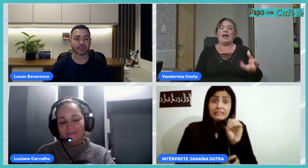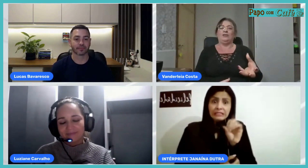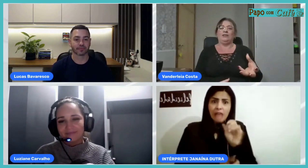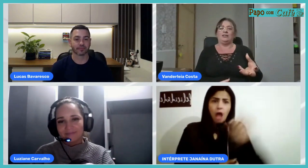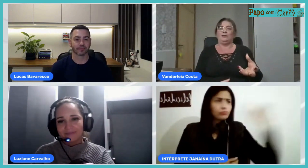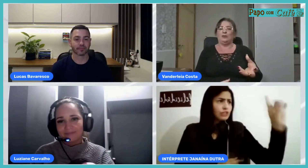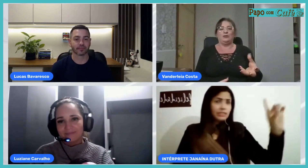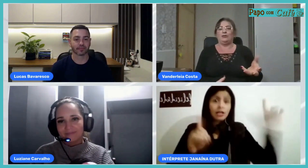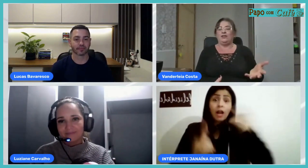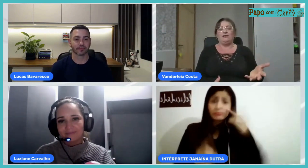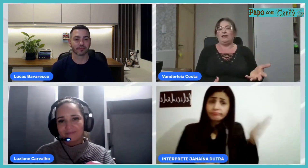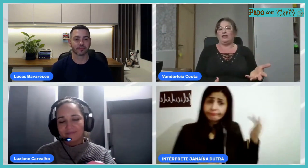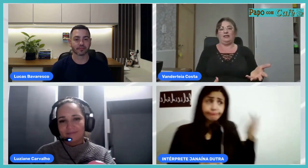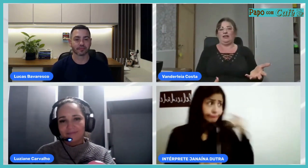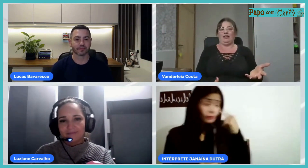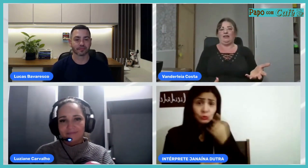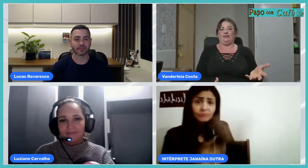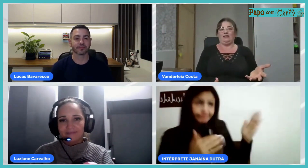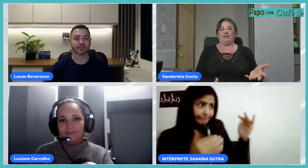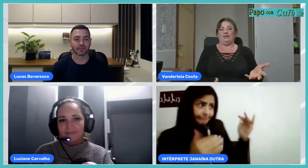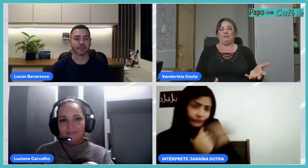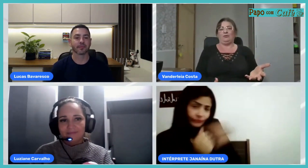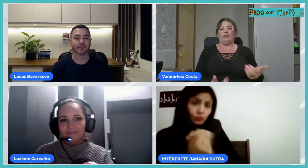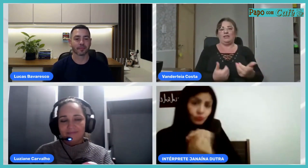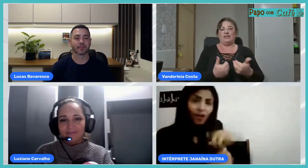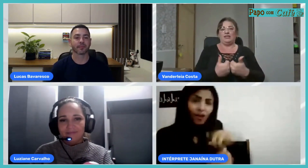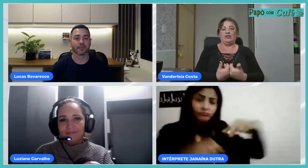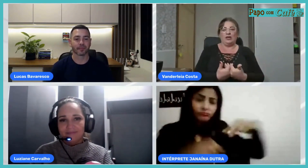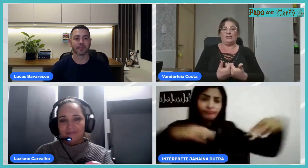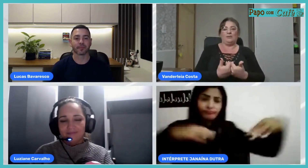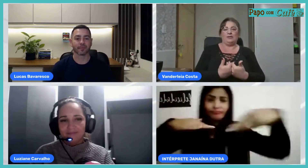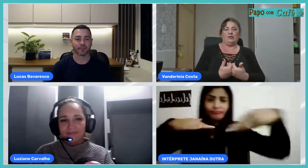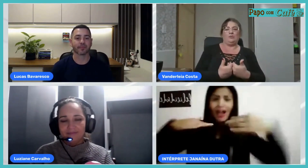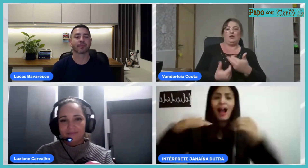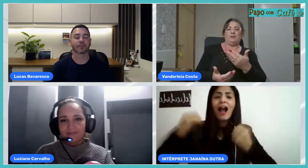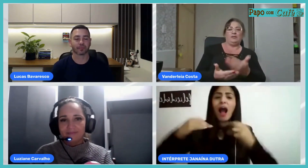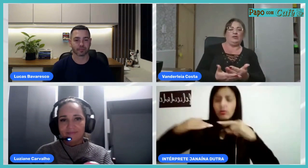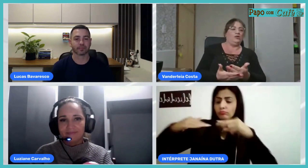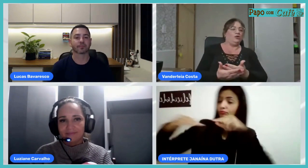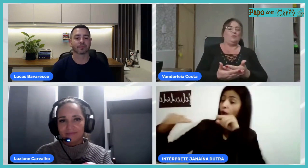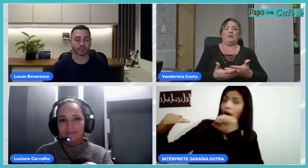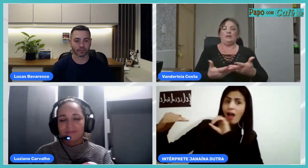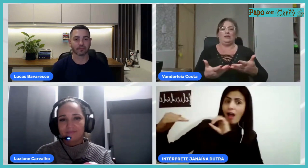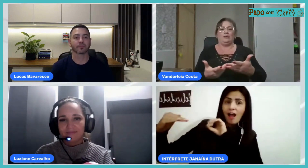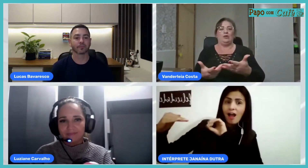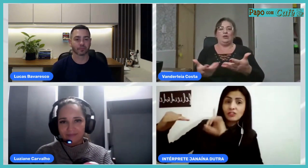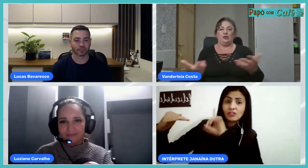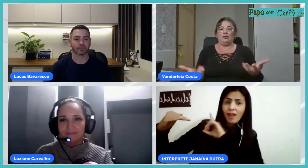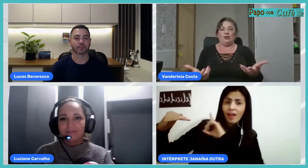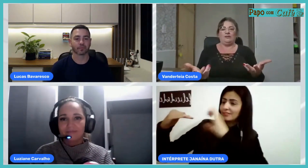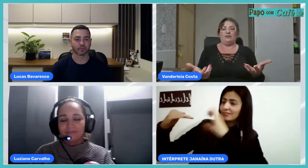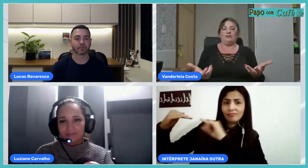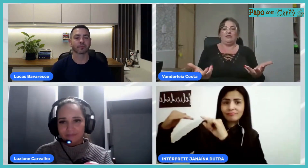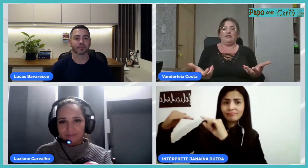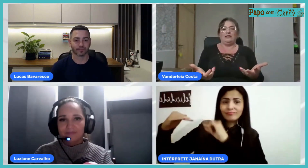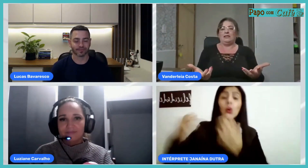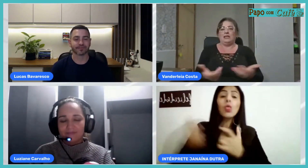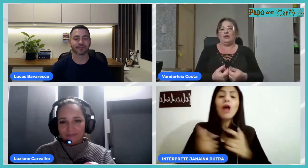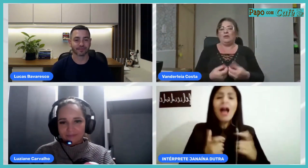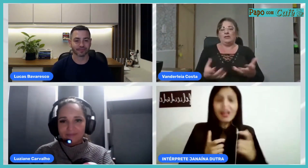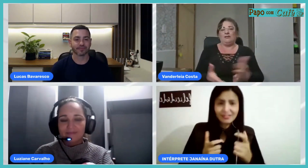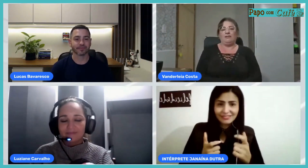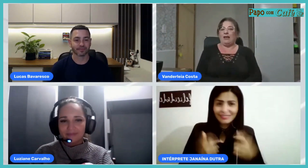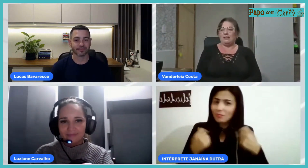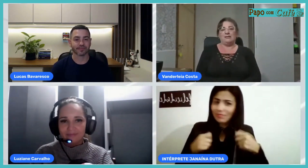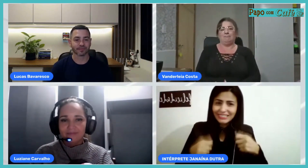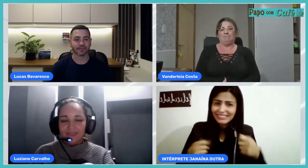Não se colocar no lugar do outro, não adianta ter lei. Porque precisa de nós, precisa de mim, precisa de ti, precisa de todos.